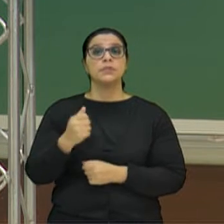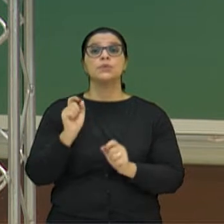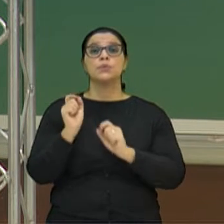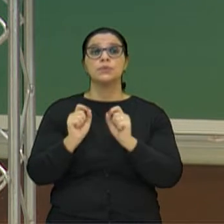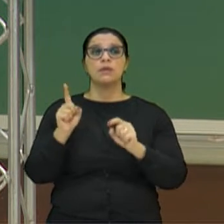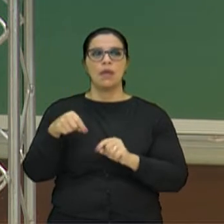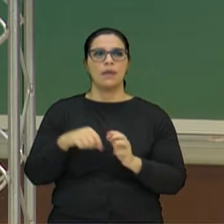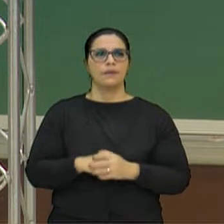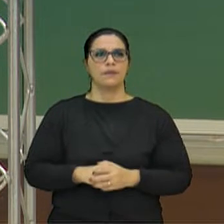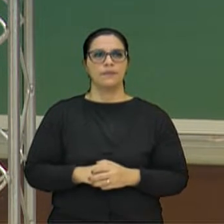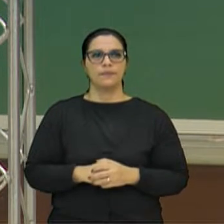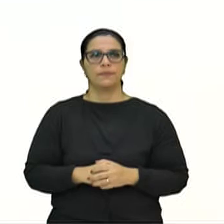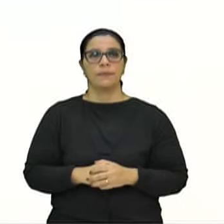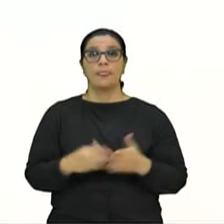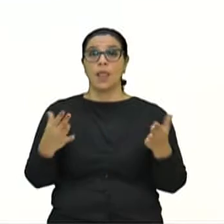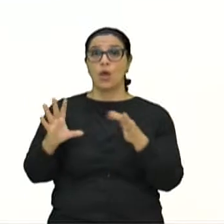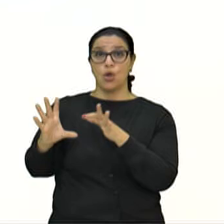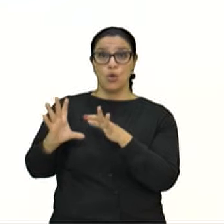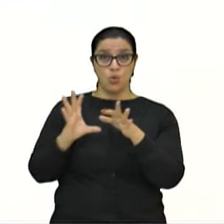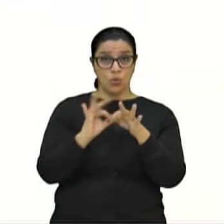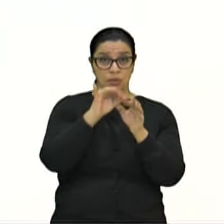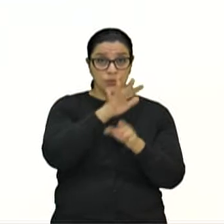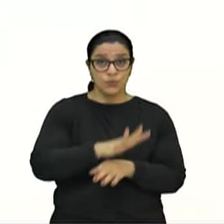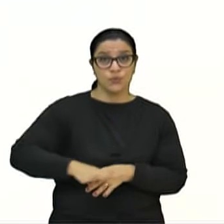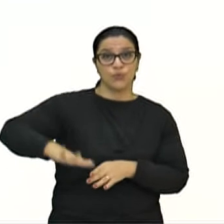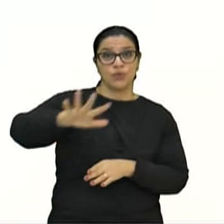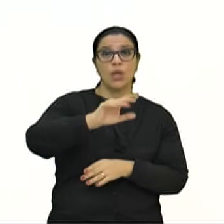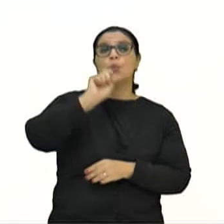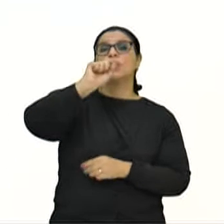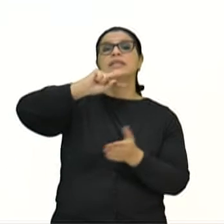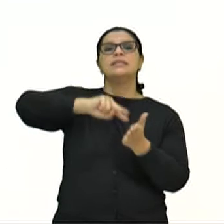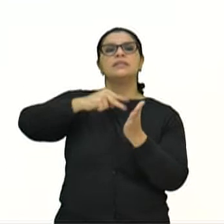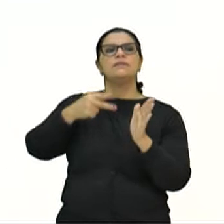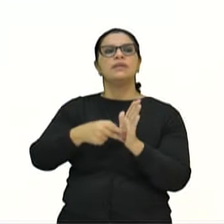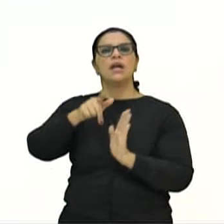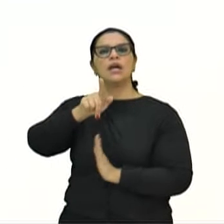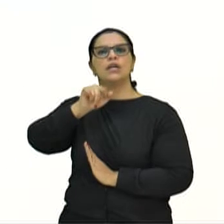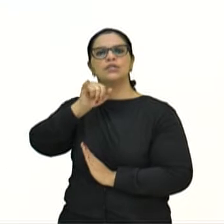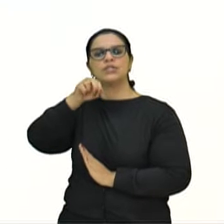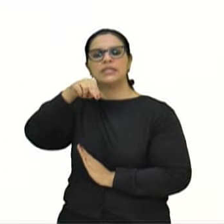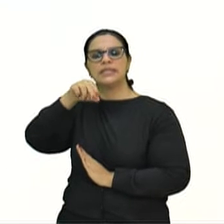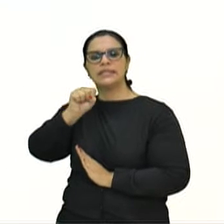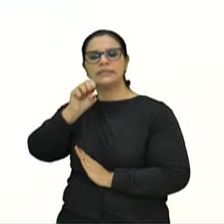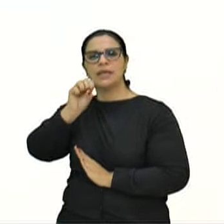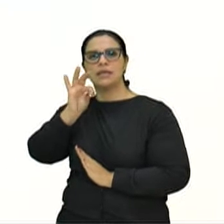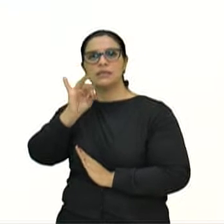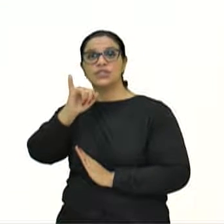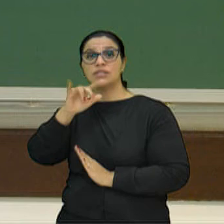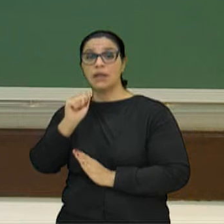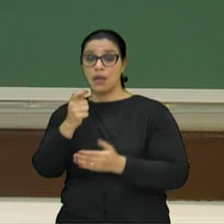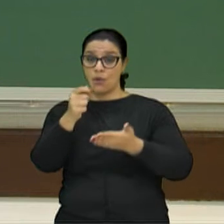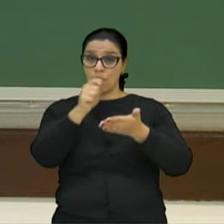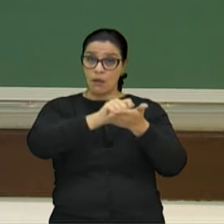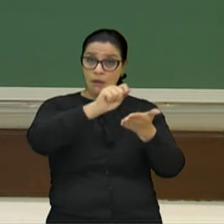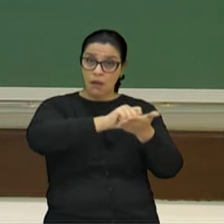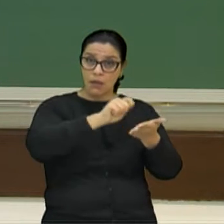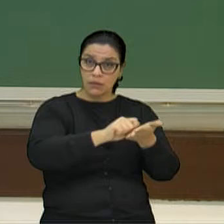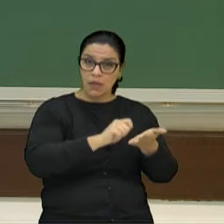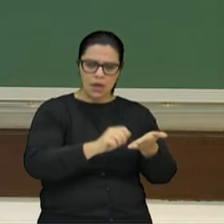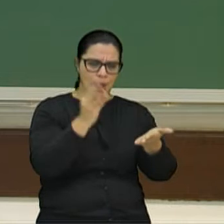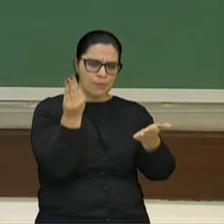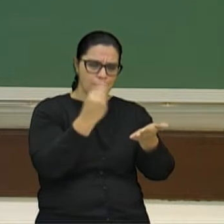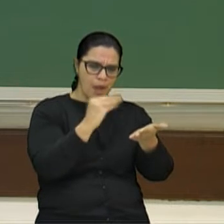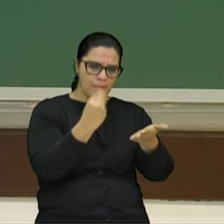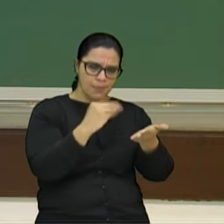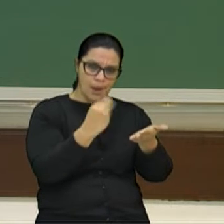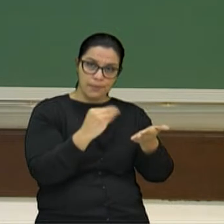primeiro exercício? Em um contexto mais amplo, o que é ginástica? Então, essa daí pega o seu caderno, faz as anotações